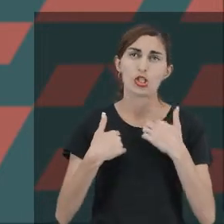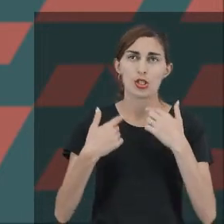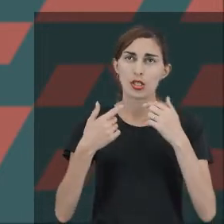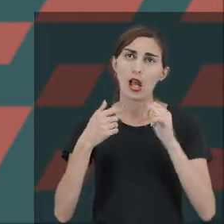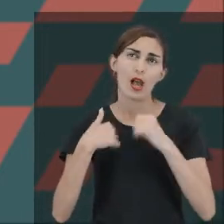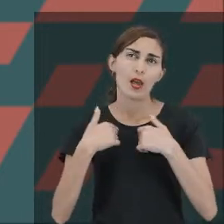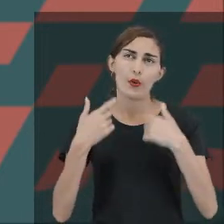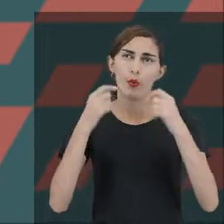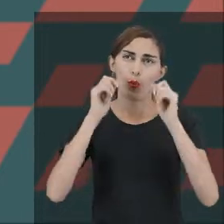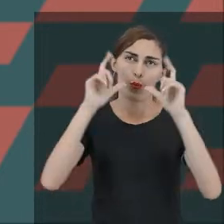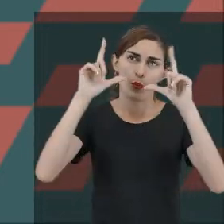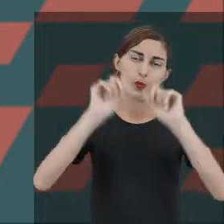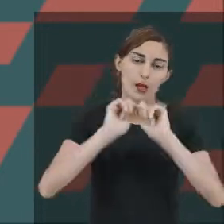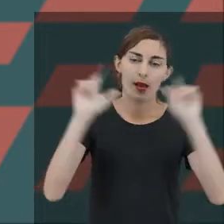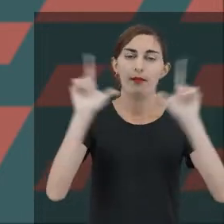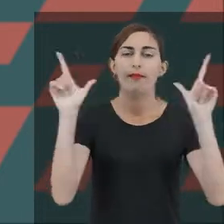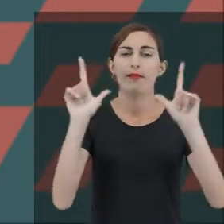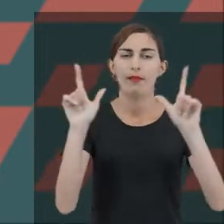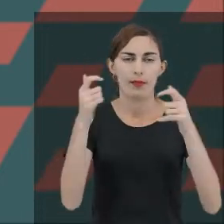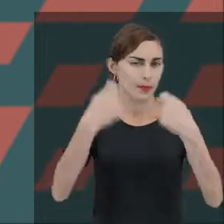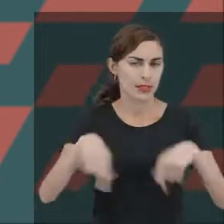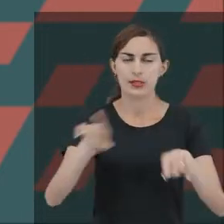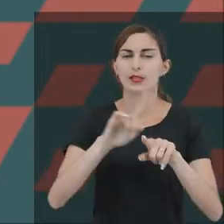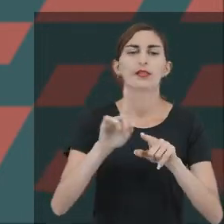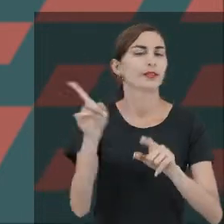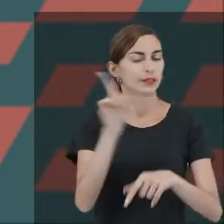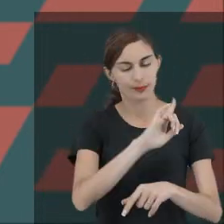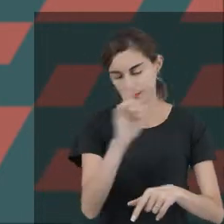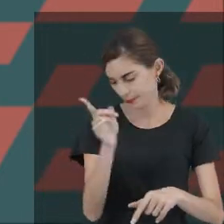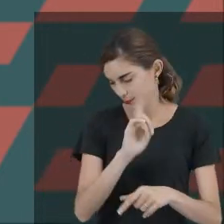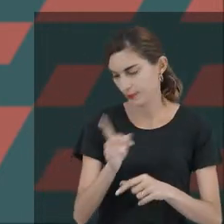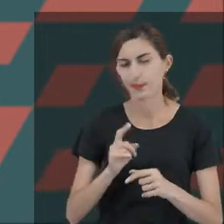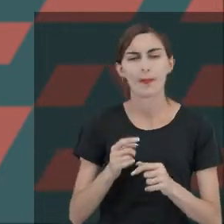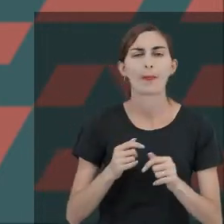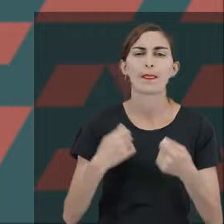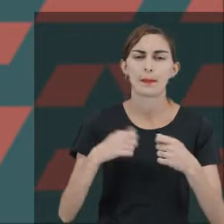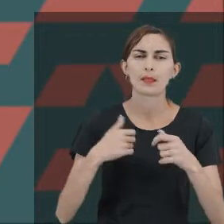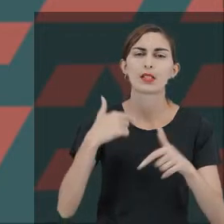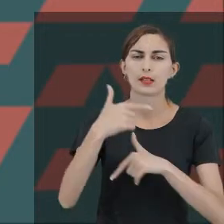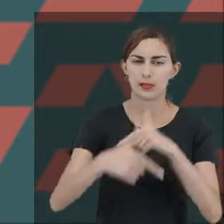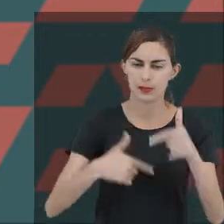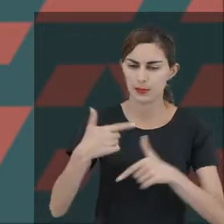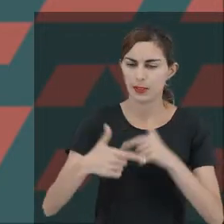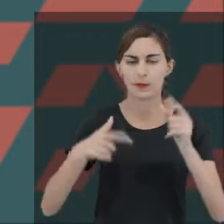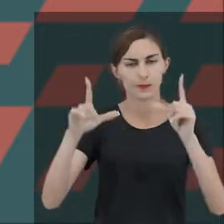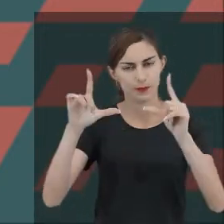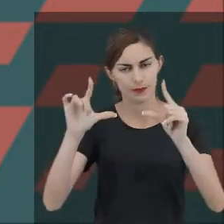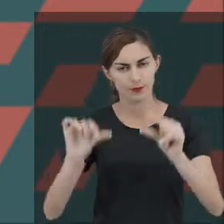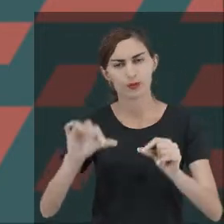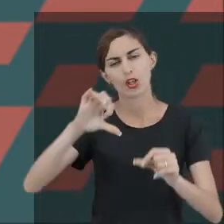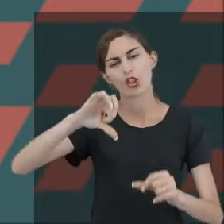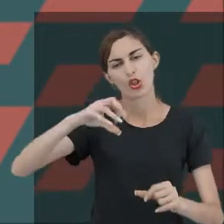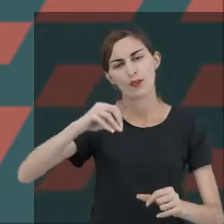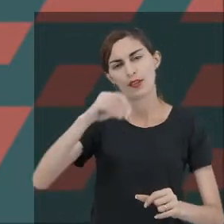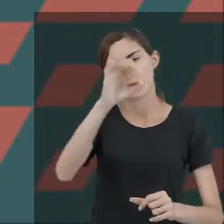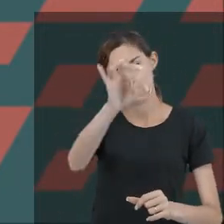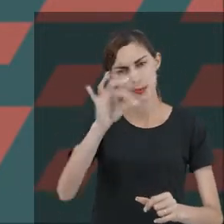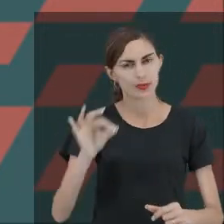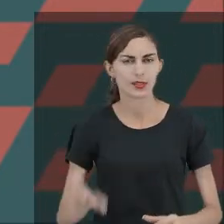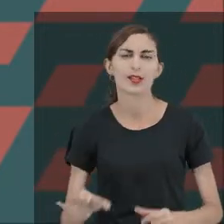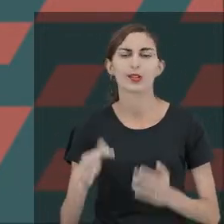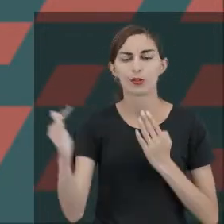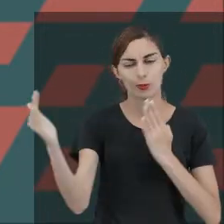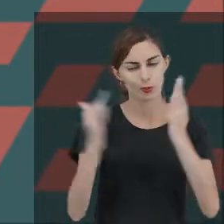do alerta. Devemos sempre trabalhar, por mais que tenha sido sim, reduzido em mais de 90% comparando com o